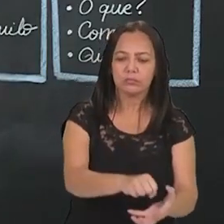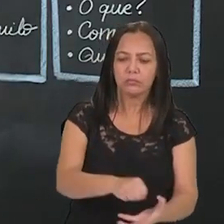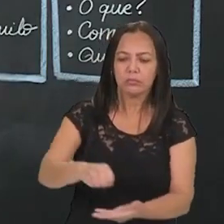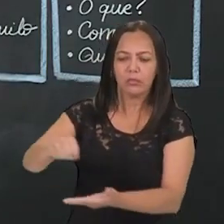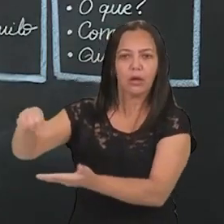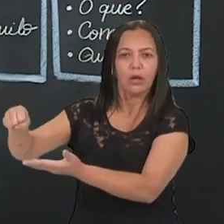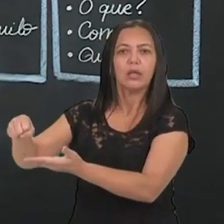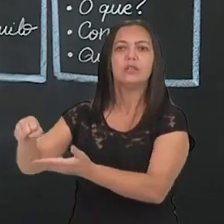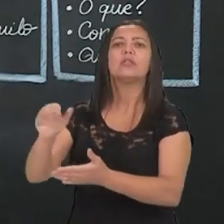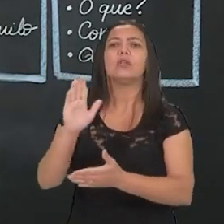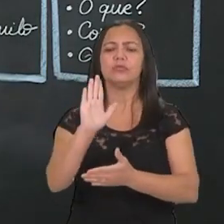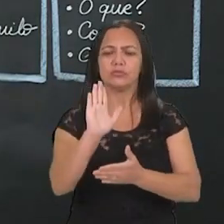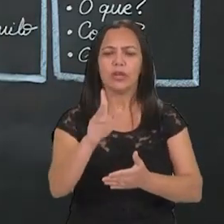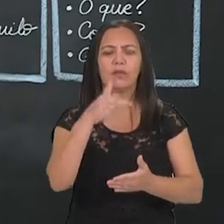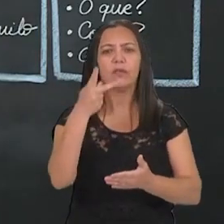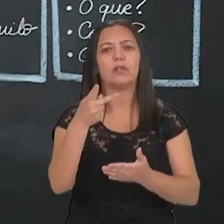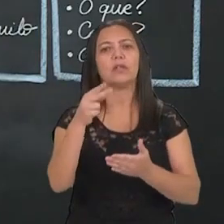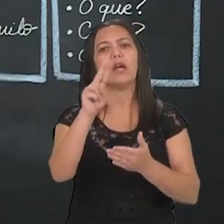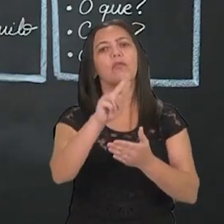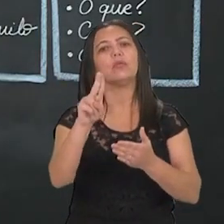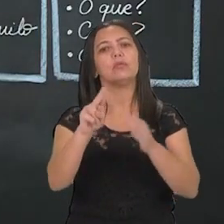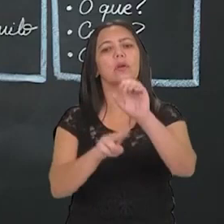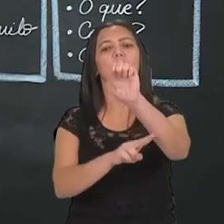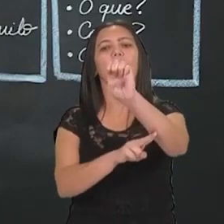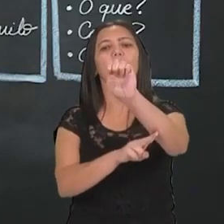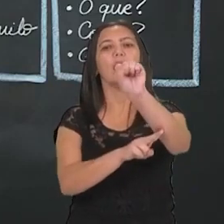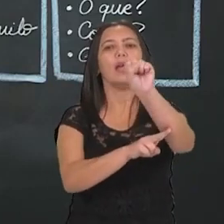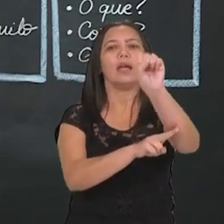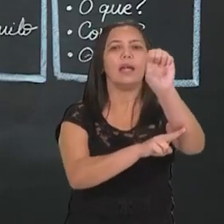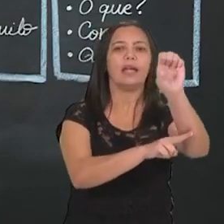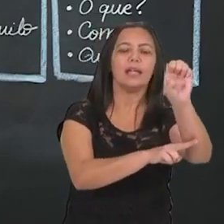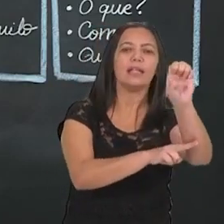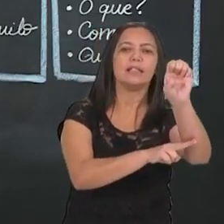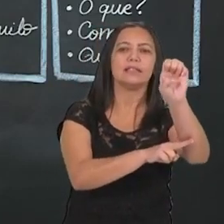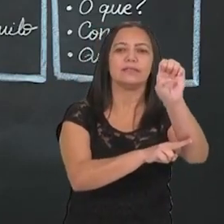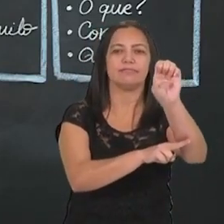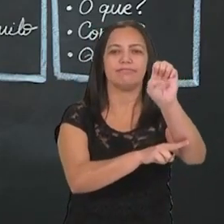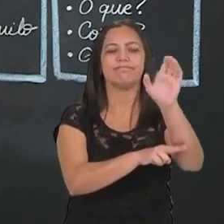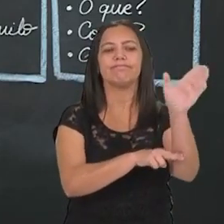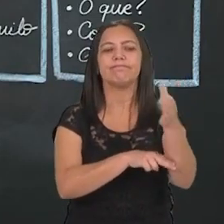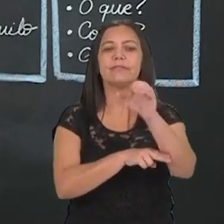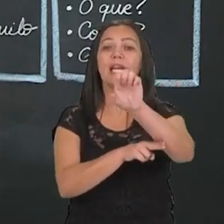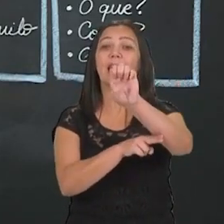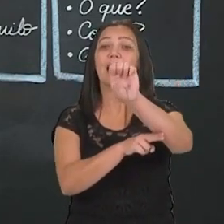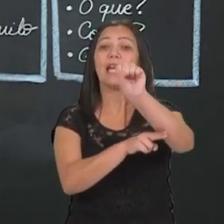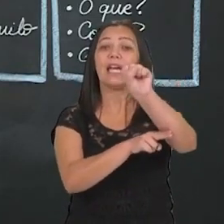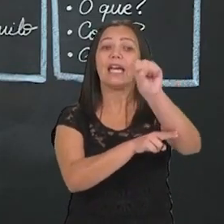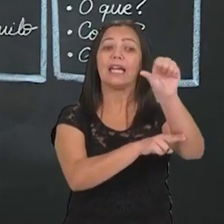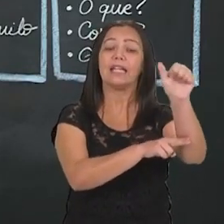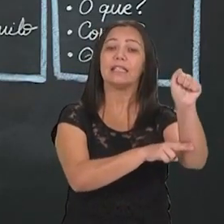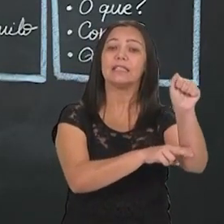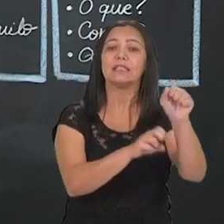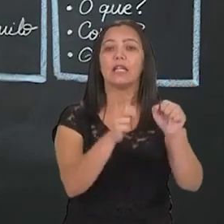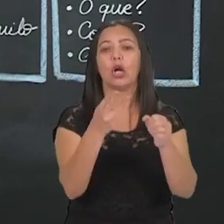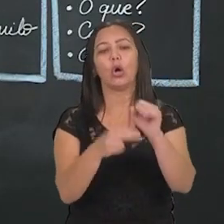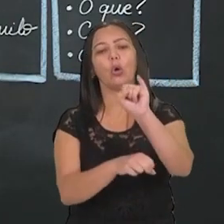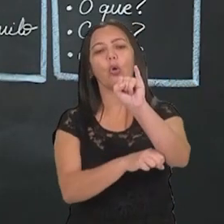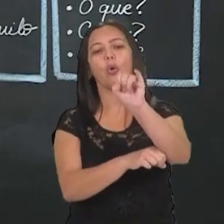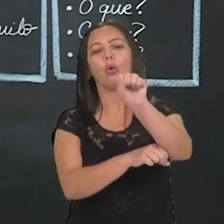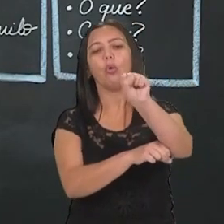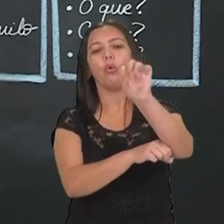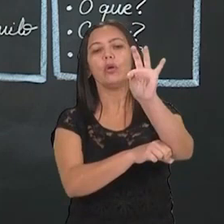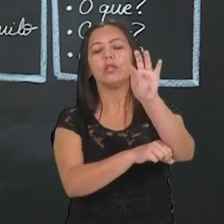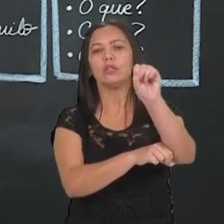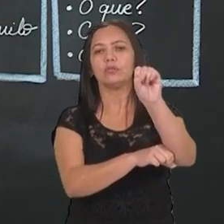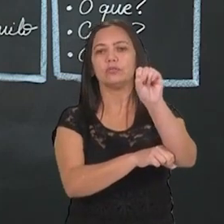falei no texto, eu vou utilizar as variações esse, essa e isso. Ajuda muito você no texto, então, a posicionar. Eu ainda vou